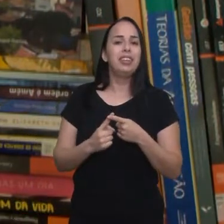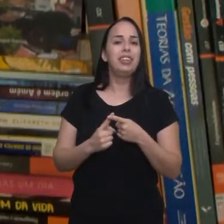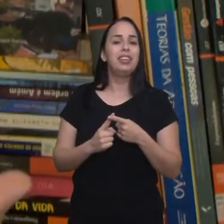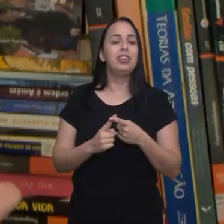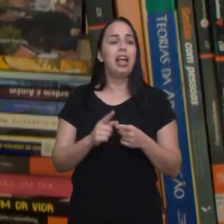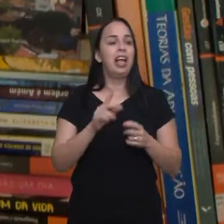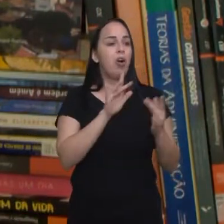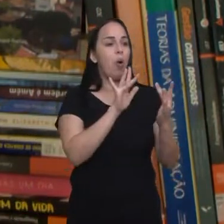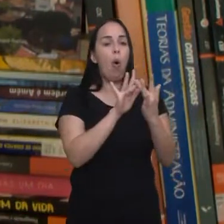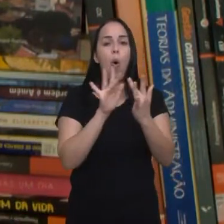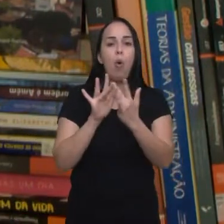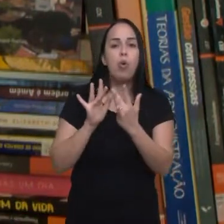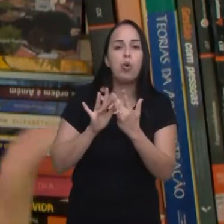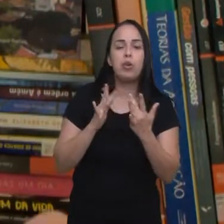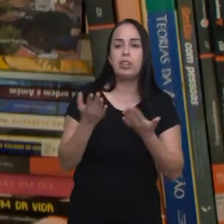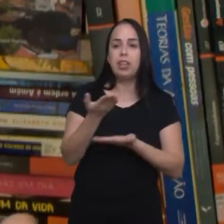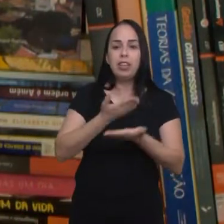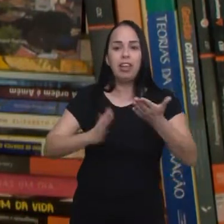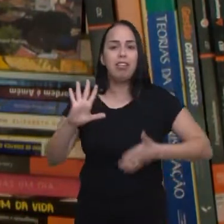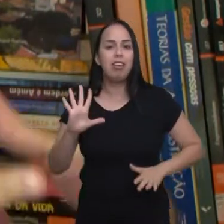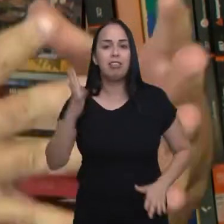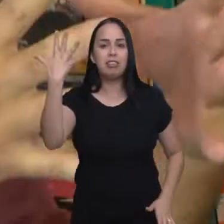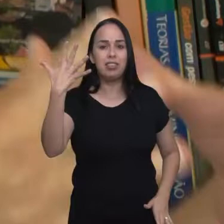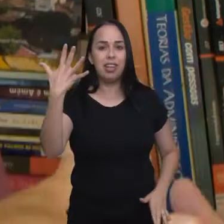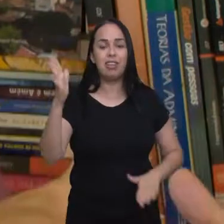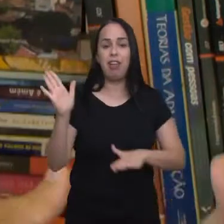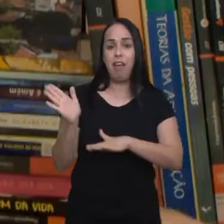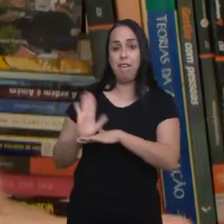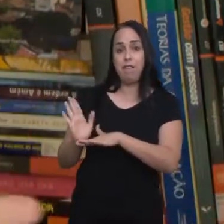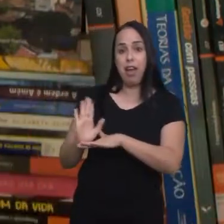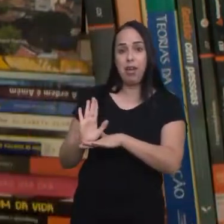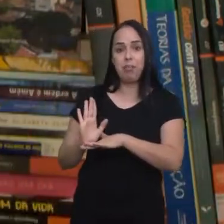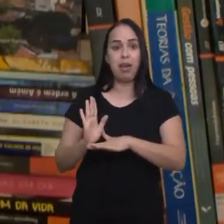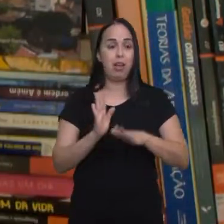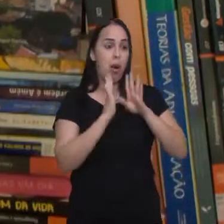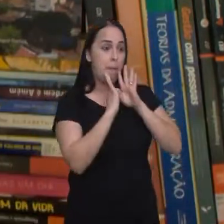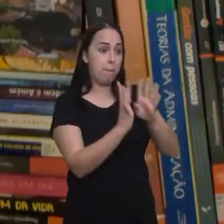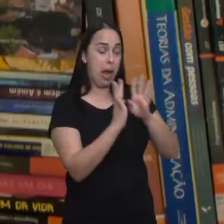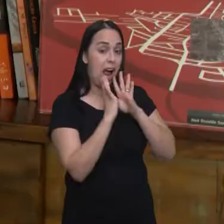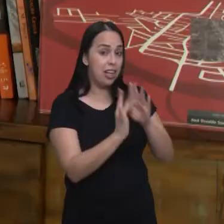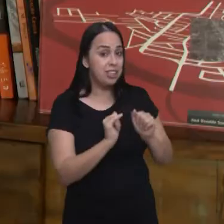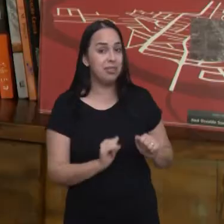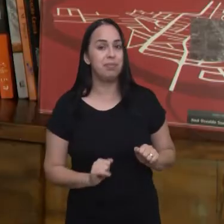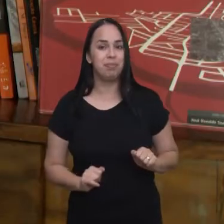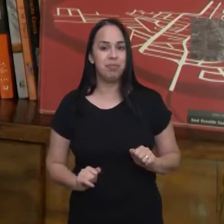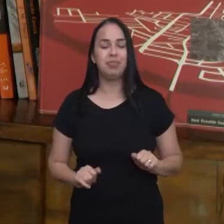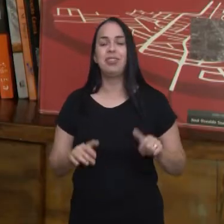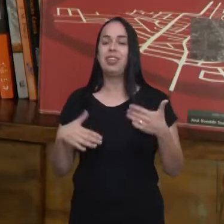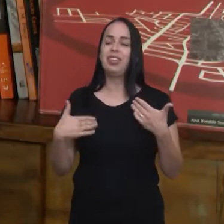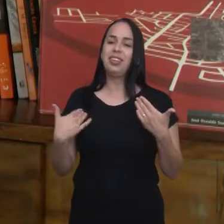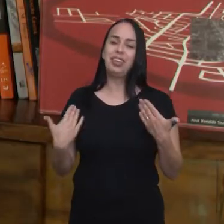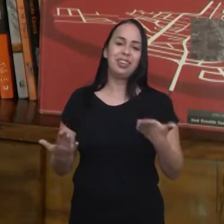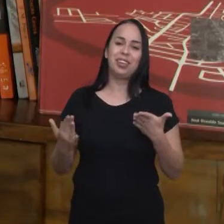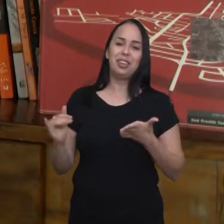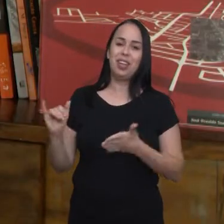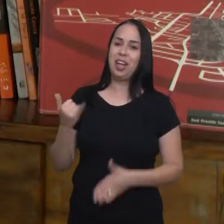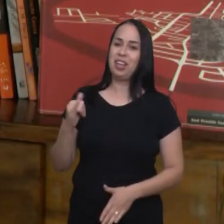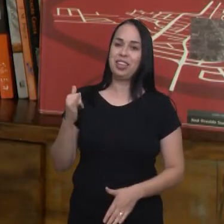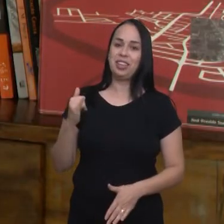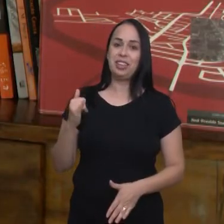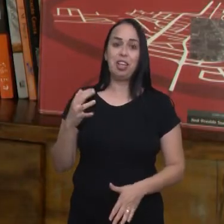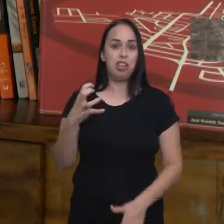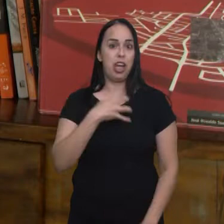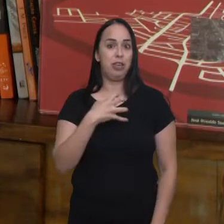gente, tem contatos, tem eventos, tem o Cine Santana, tem o parque da cidade. E Santana é um bairro que tem